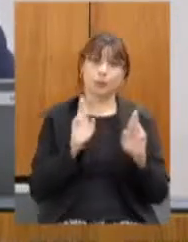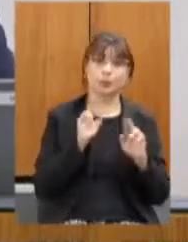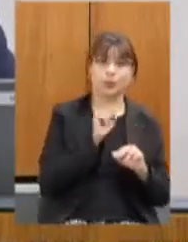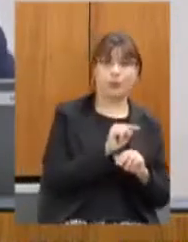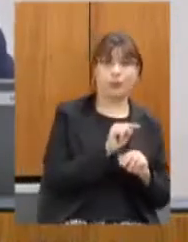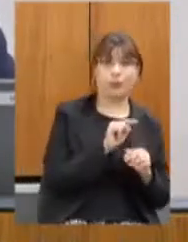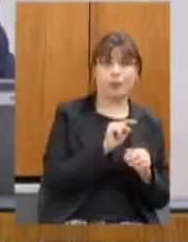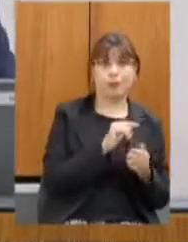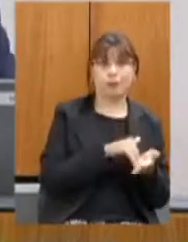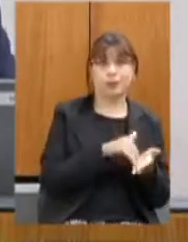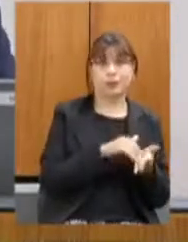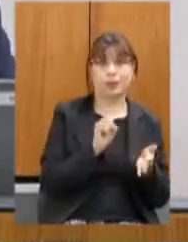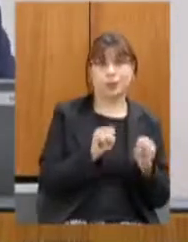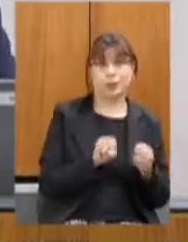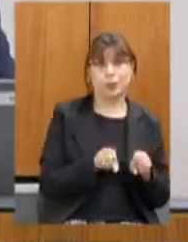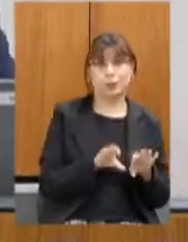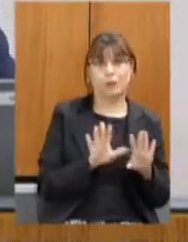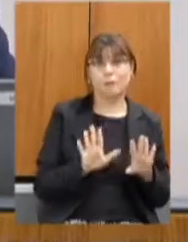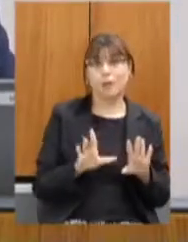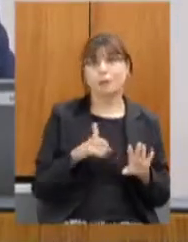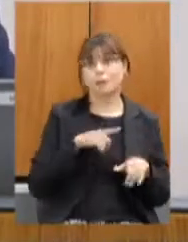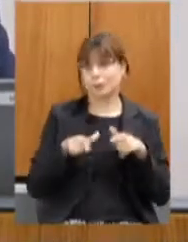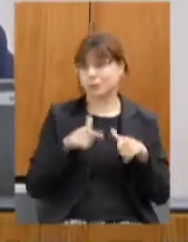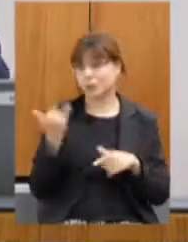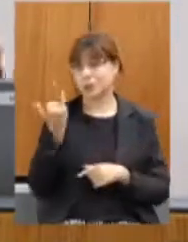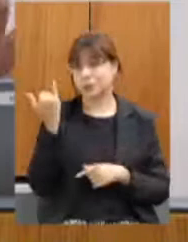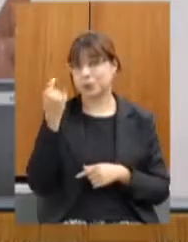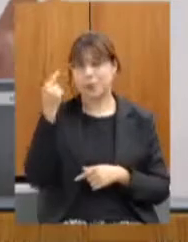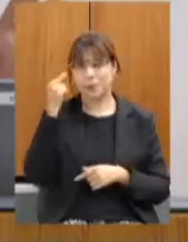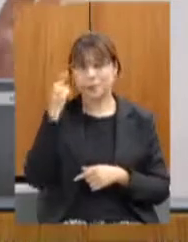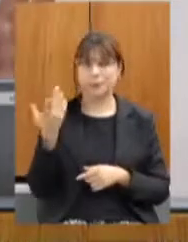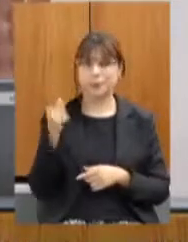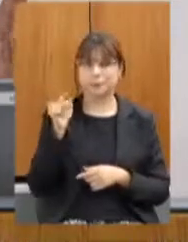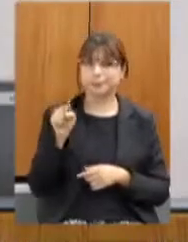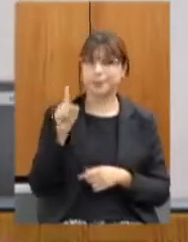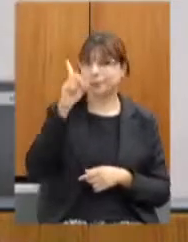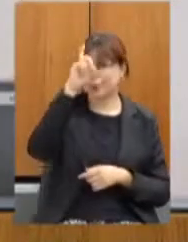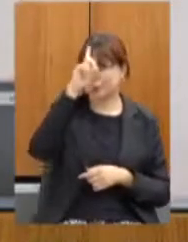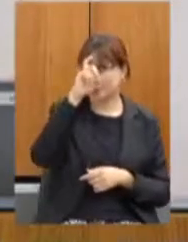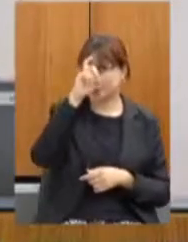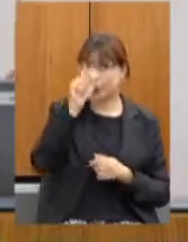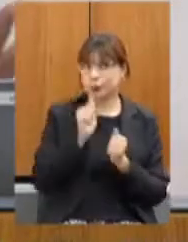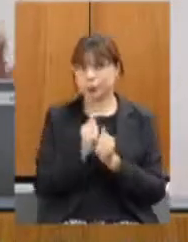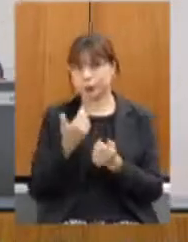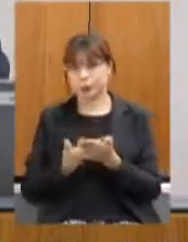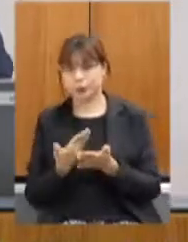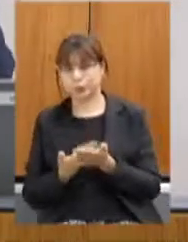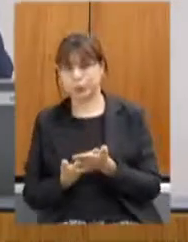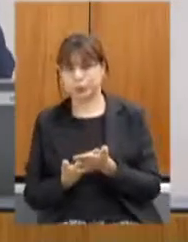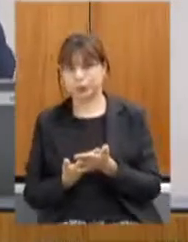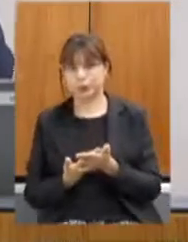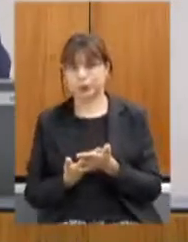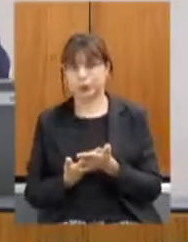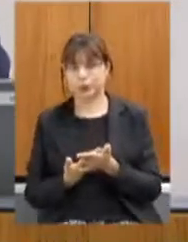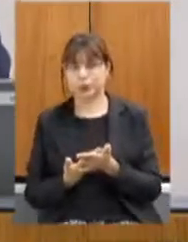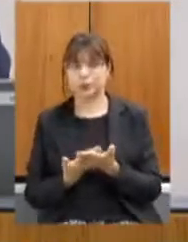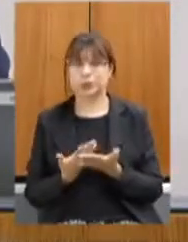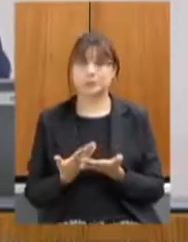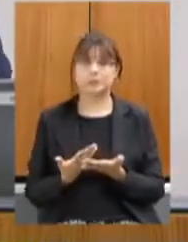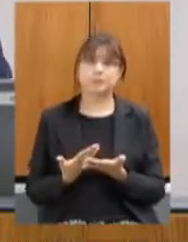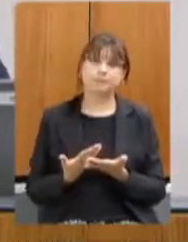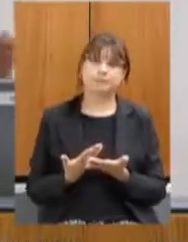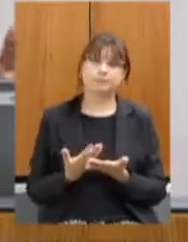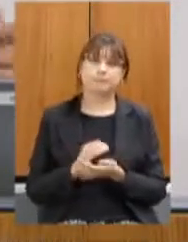essenciais imagina o Senhor por ser um hospital escola por ser um hospital-escola